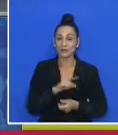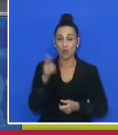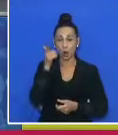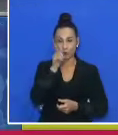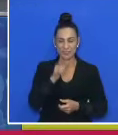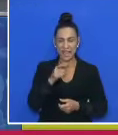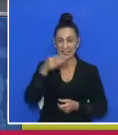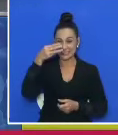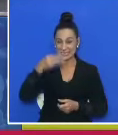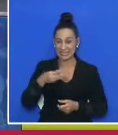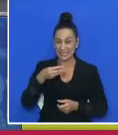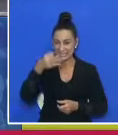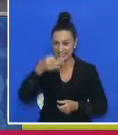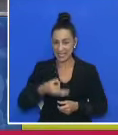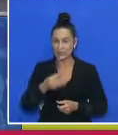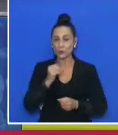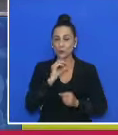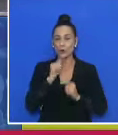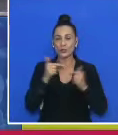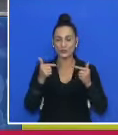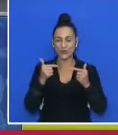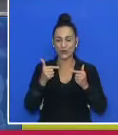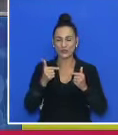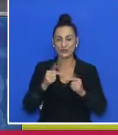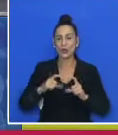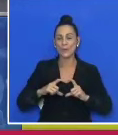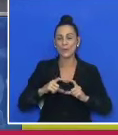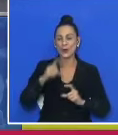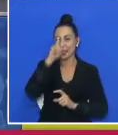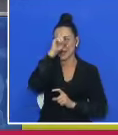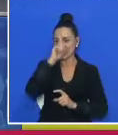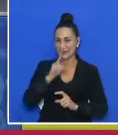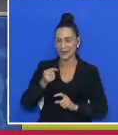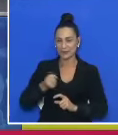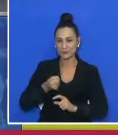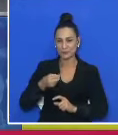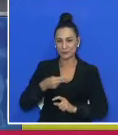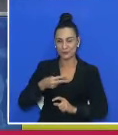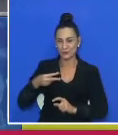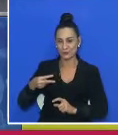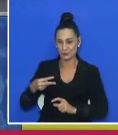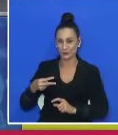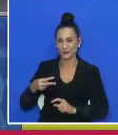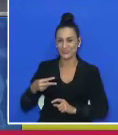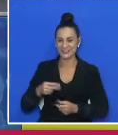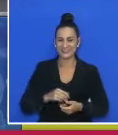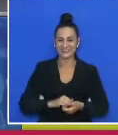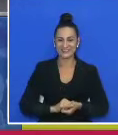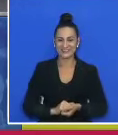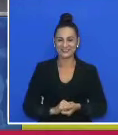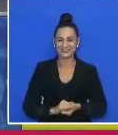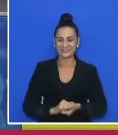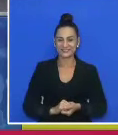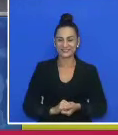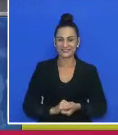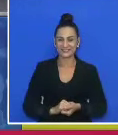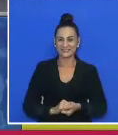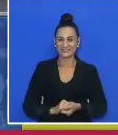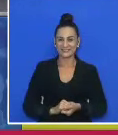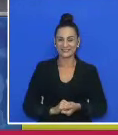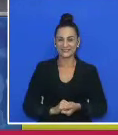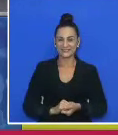Você ganha a partir de 3 acertos. Boa sorte. Bola amarela, número 22. Amarela, 22.